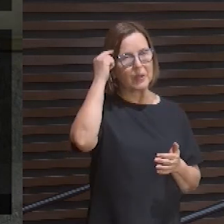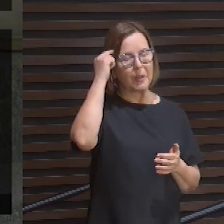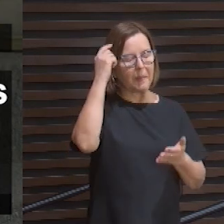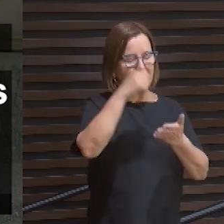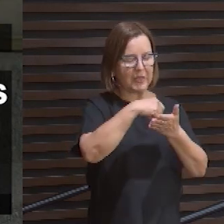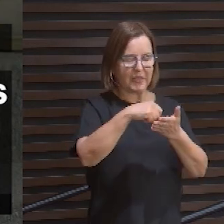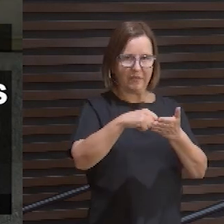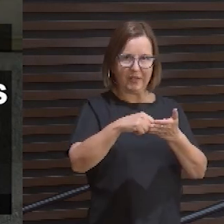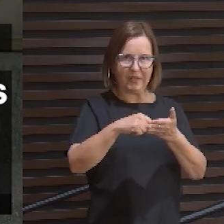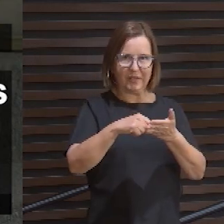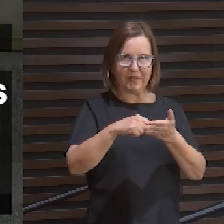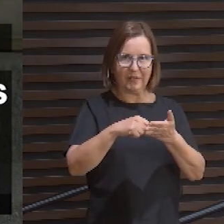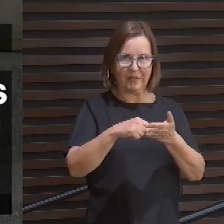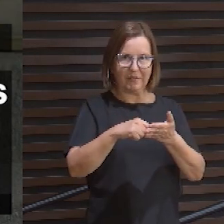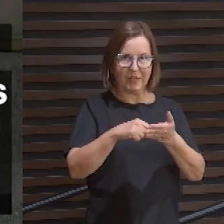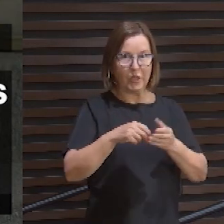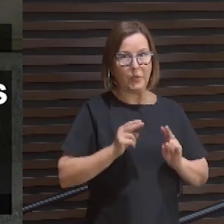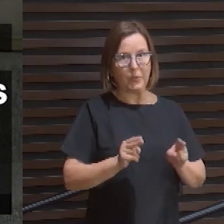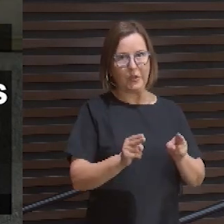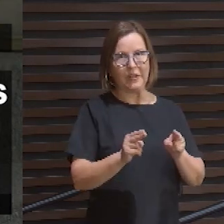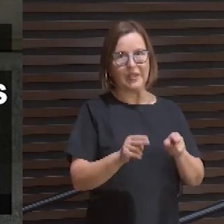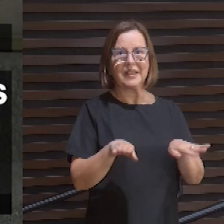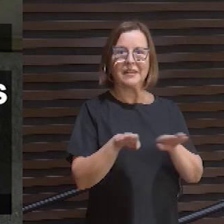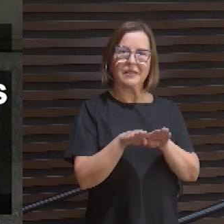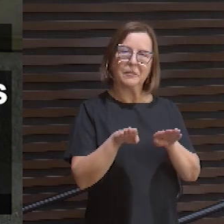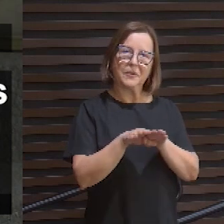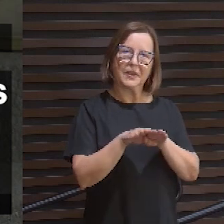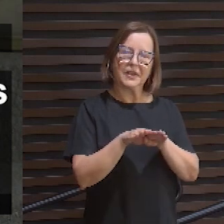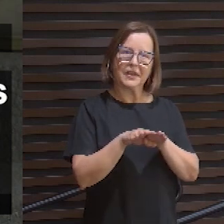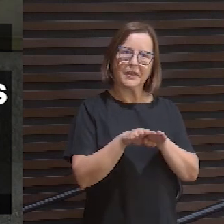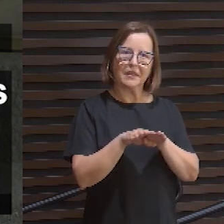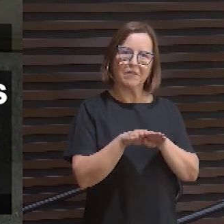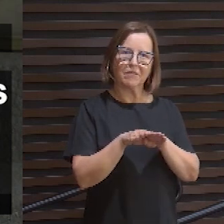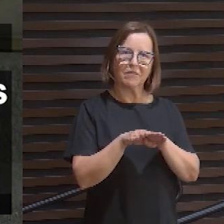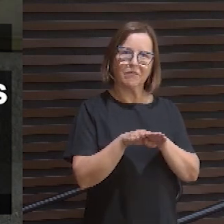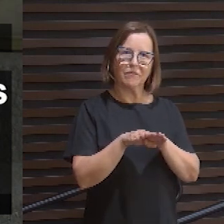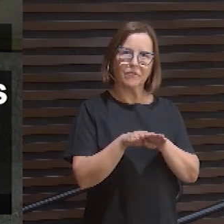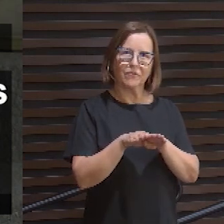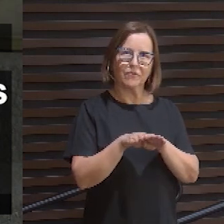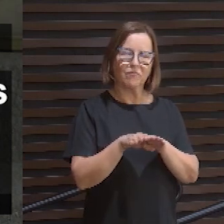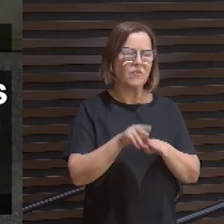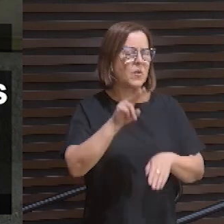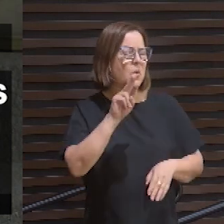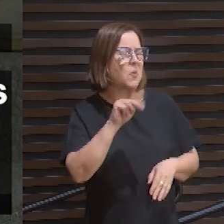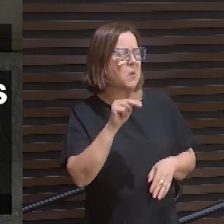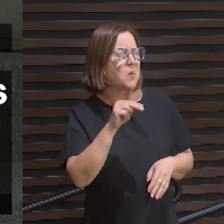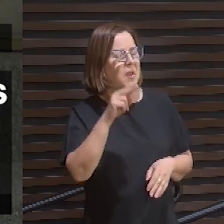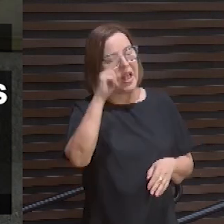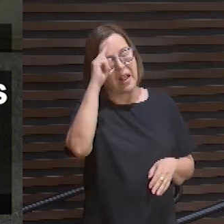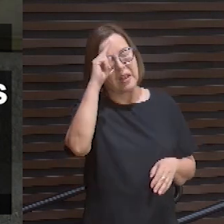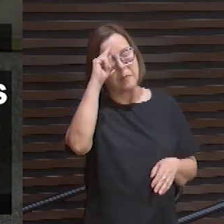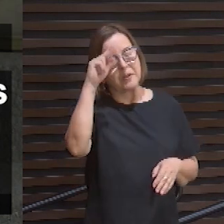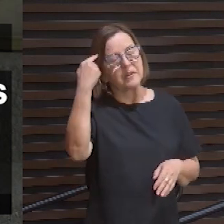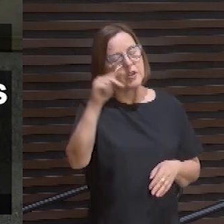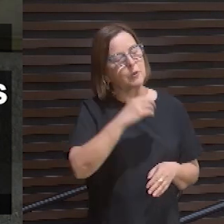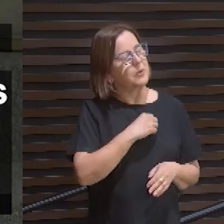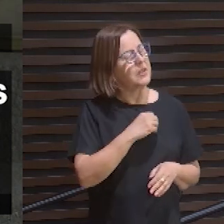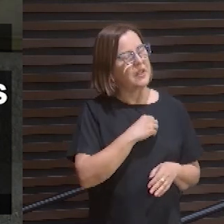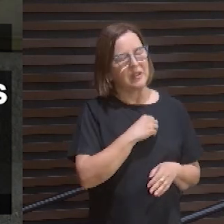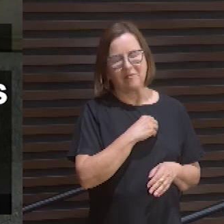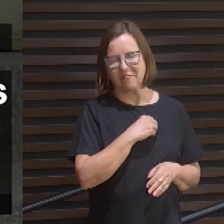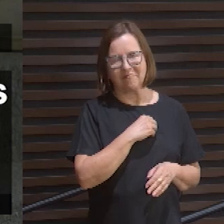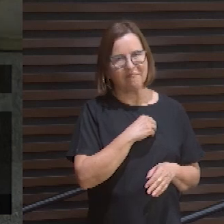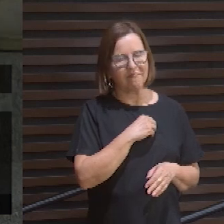inscreverei. E acrescenta: também, de nenhum modo me lembrarei dos seus pecados e das suas iniquidades